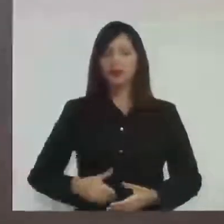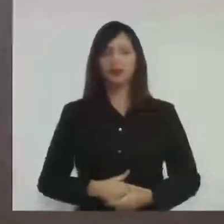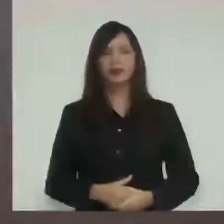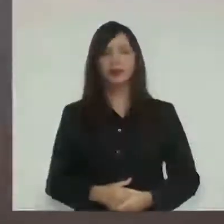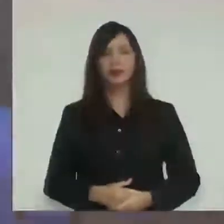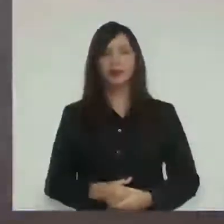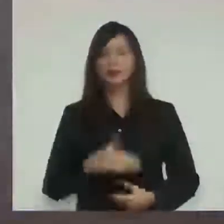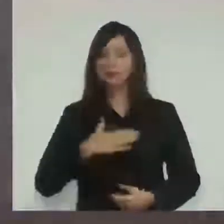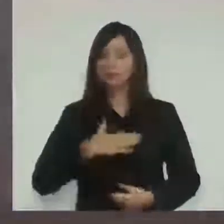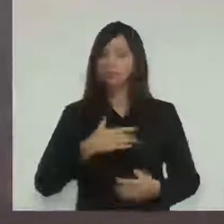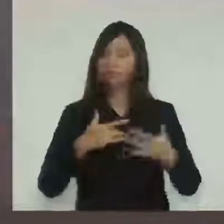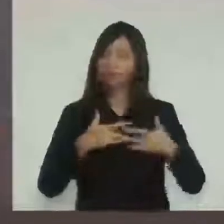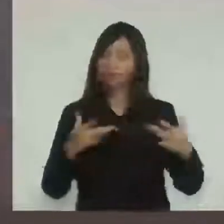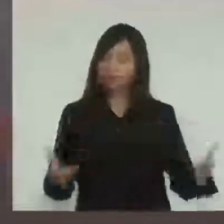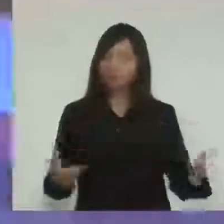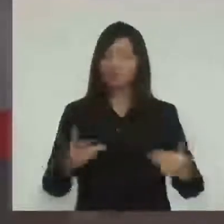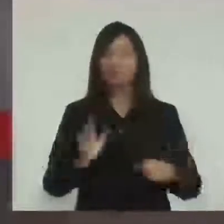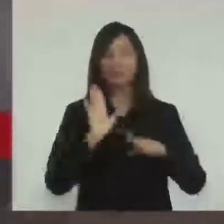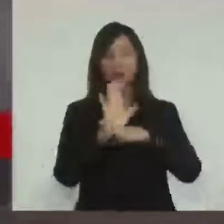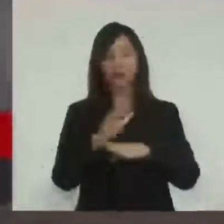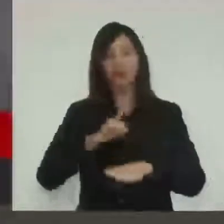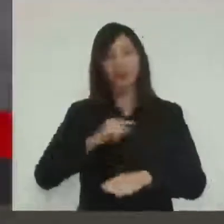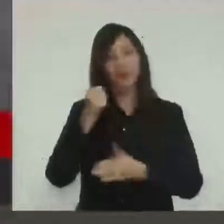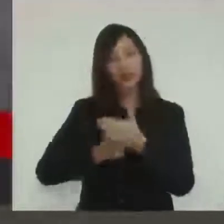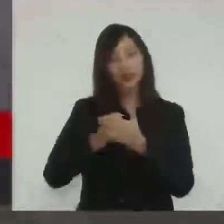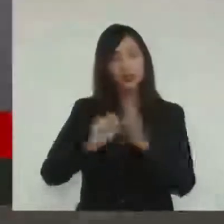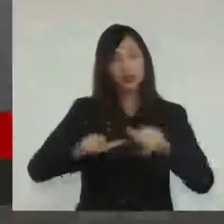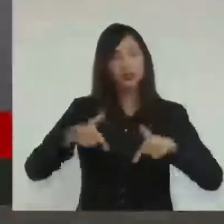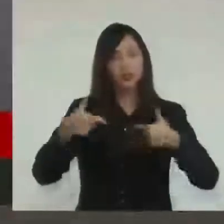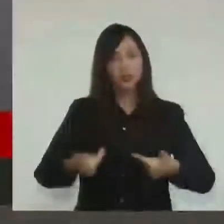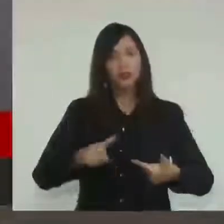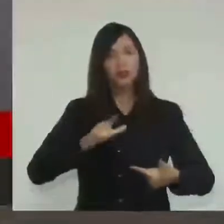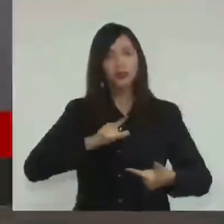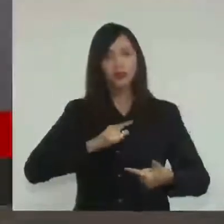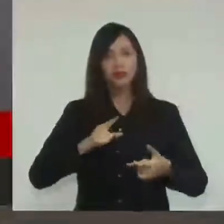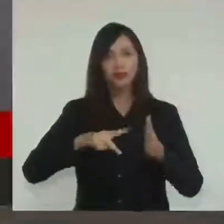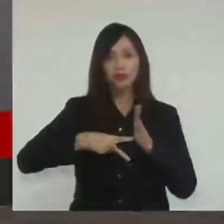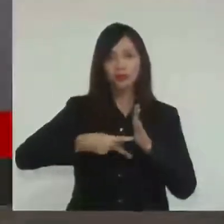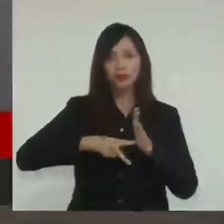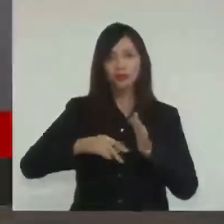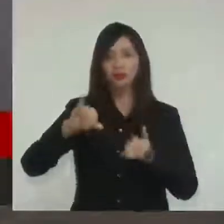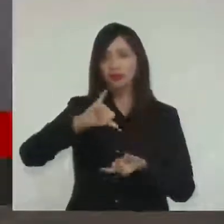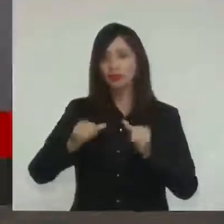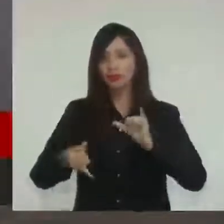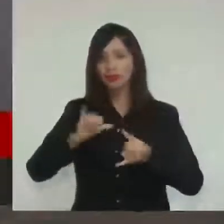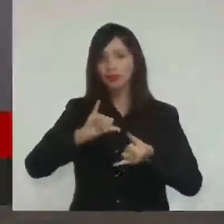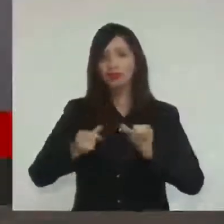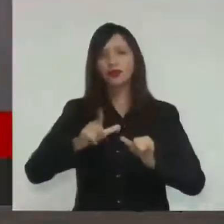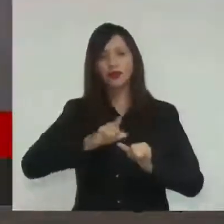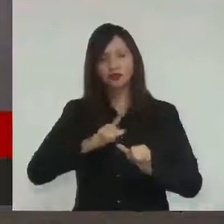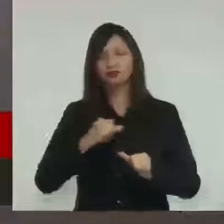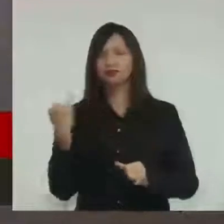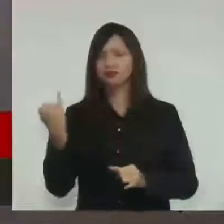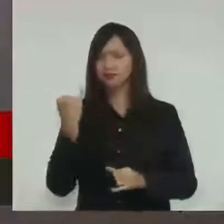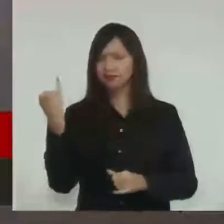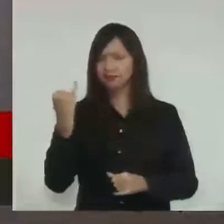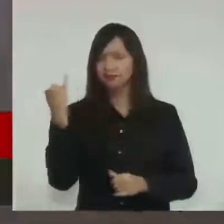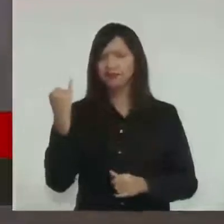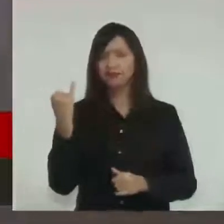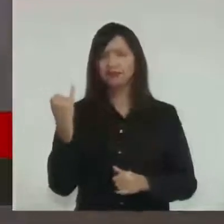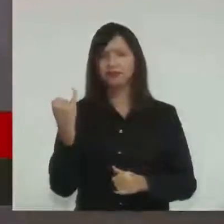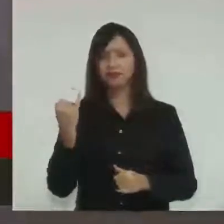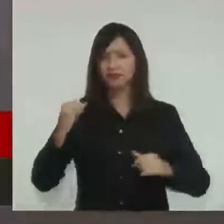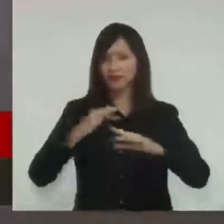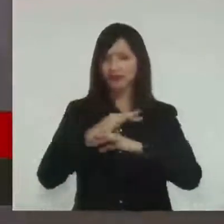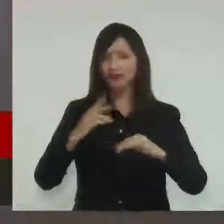Deixar aqui a minha solidariedade e apoio às lutas do Sindicato dos Químicos, que tem um importante papel na nossa cidade, bem como ao Sindicato